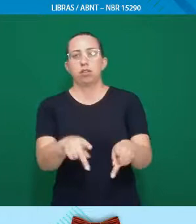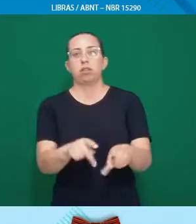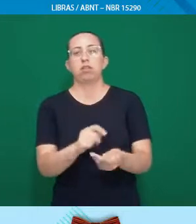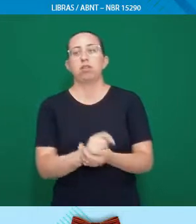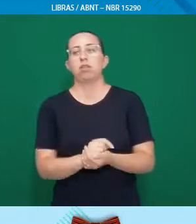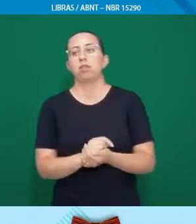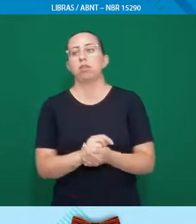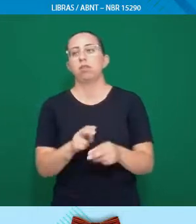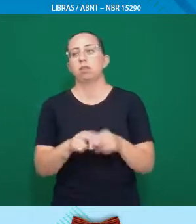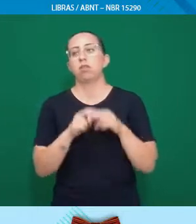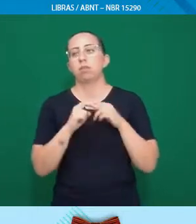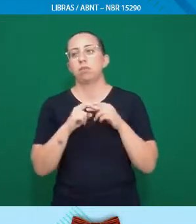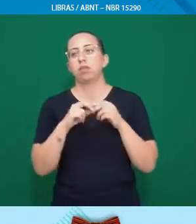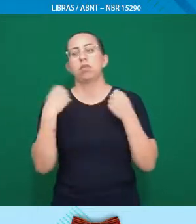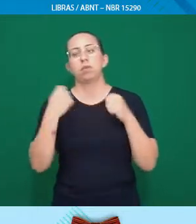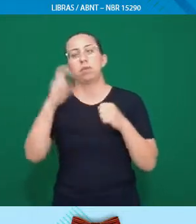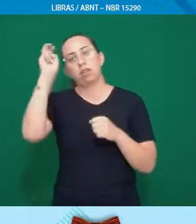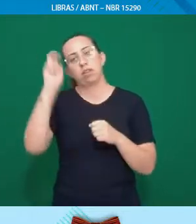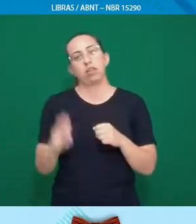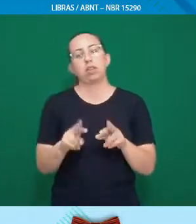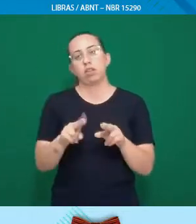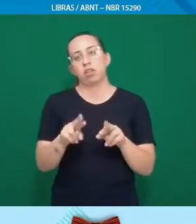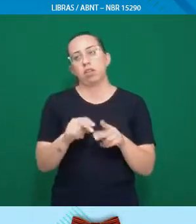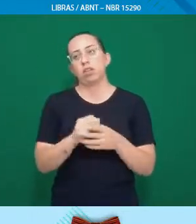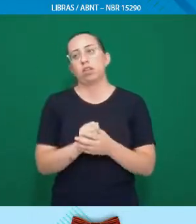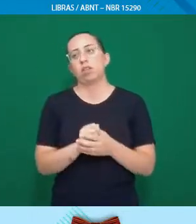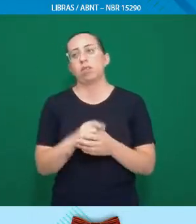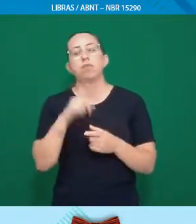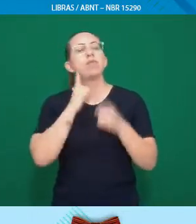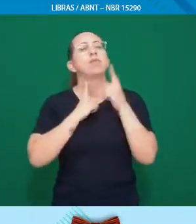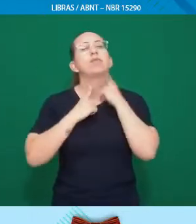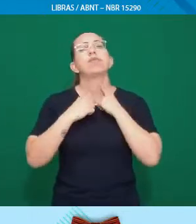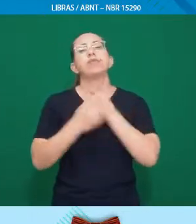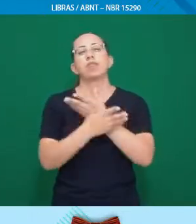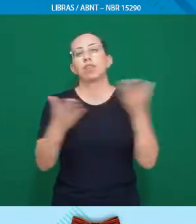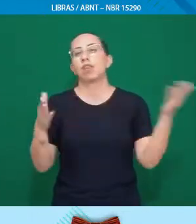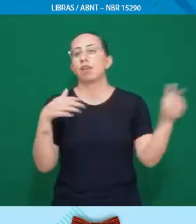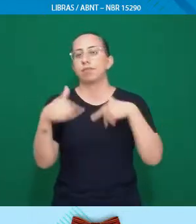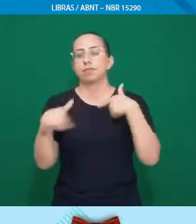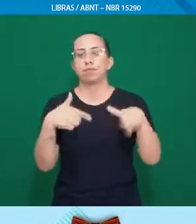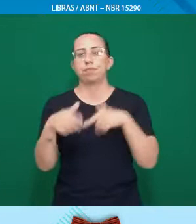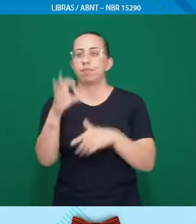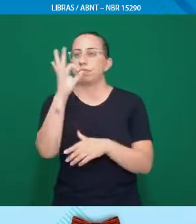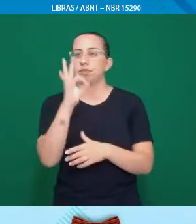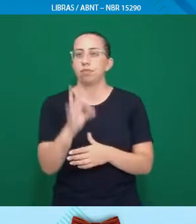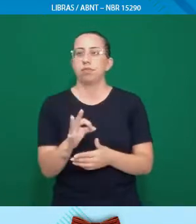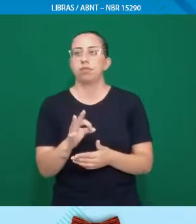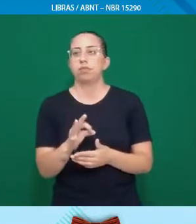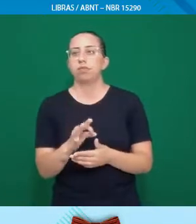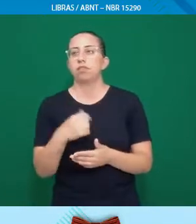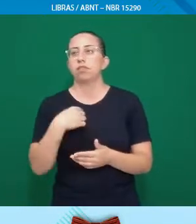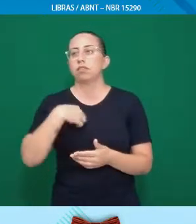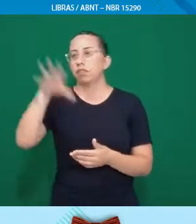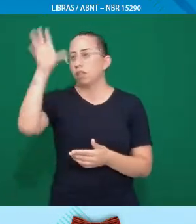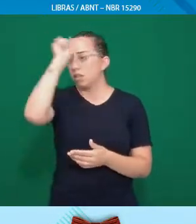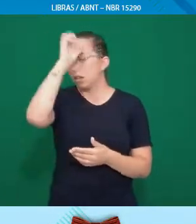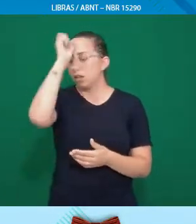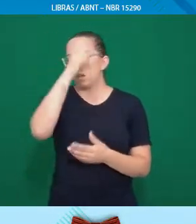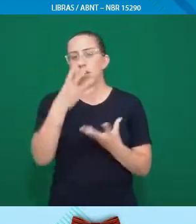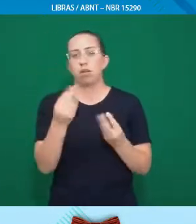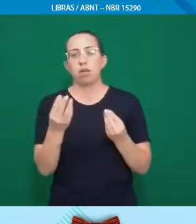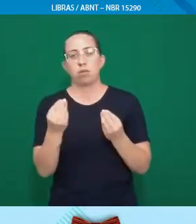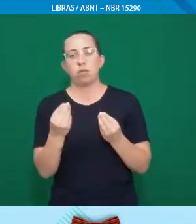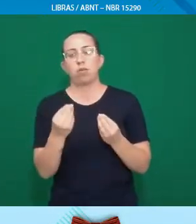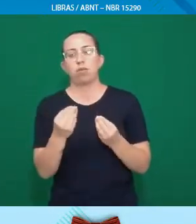e assim que deve ser e eu desejo que os senhores trabalham dessa forma e o ver bom então o link eu aprendi bastante na